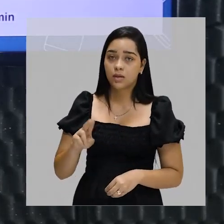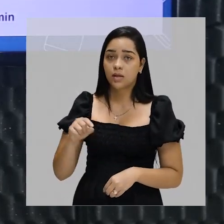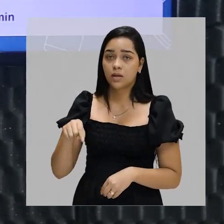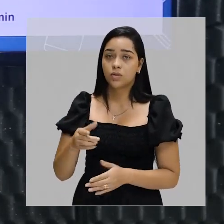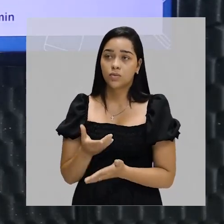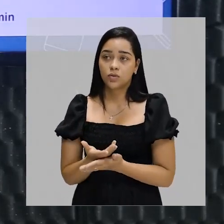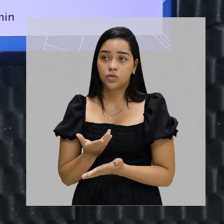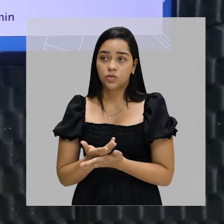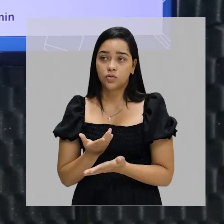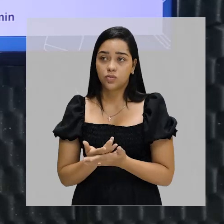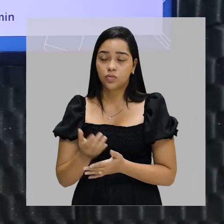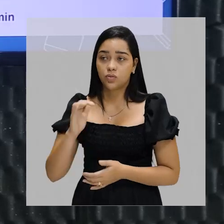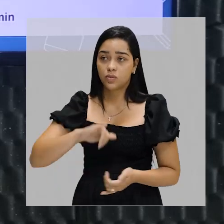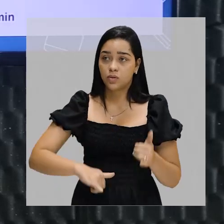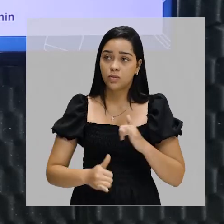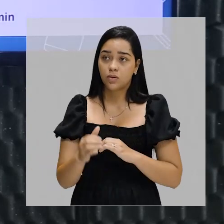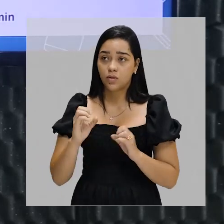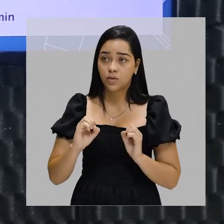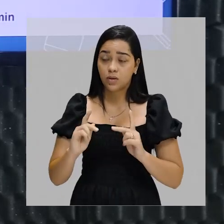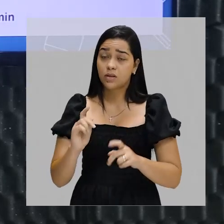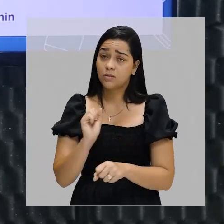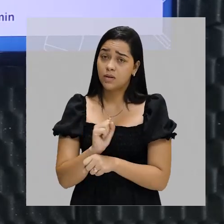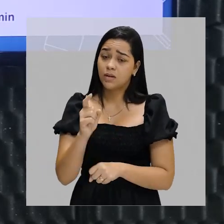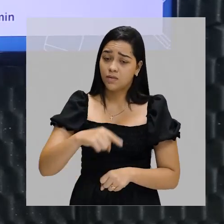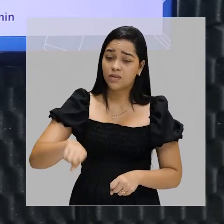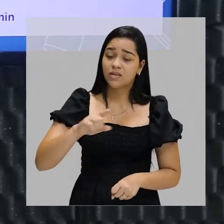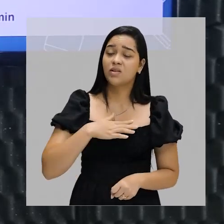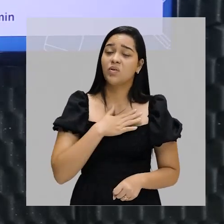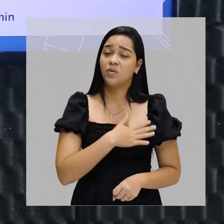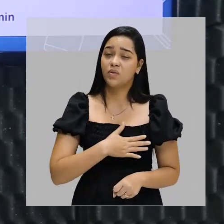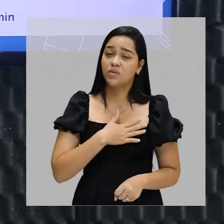no estudo da química. Tudo bem, turminha? Espero que vocês tenham